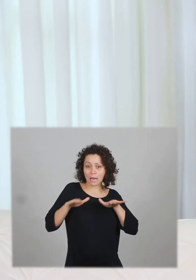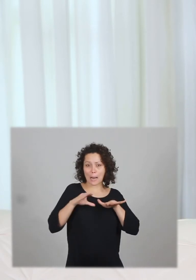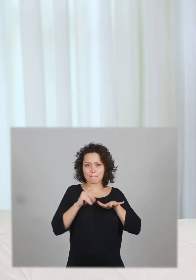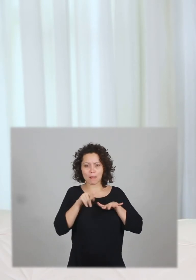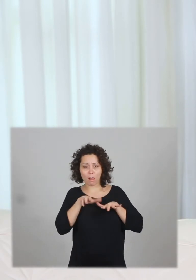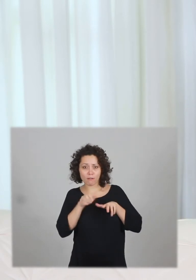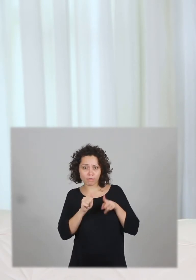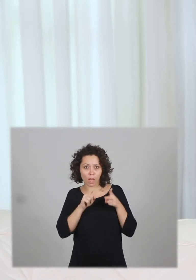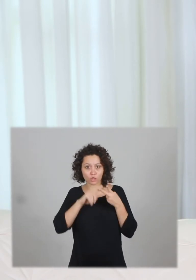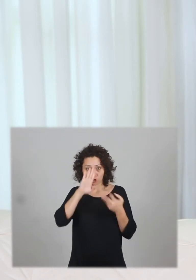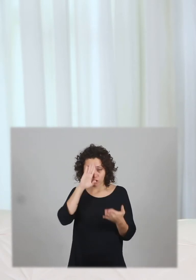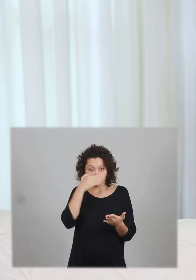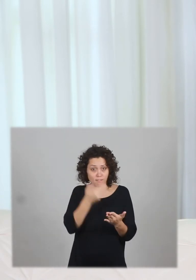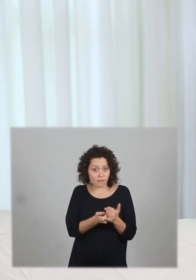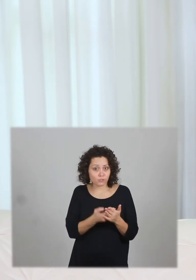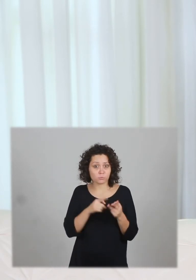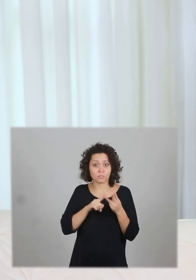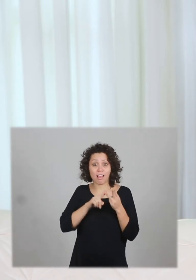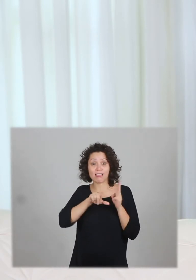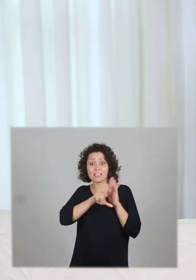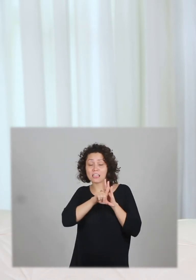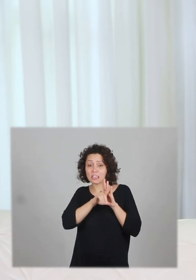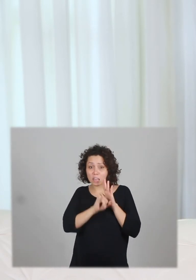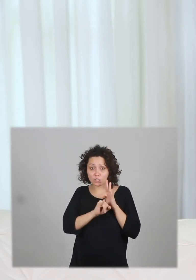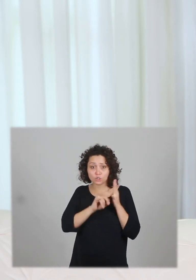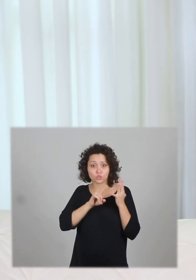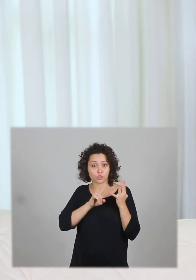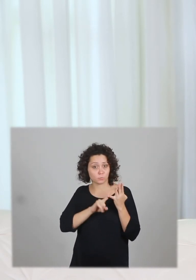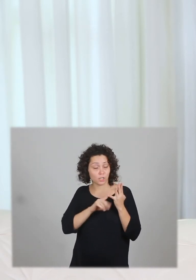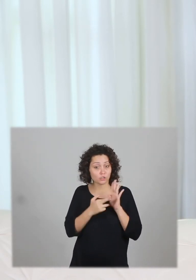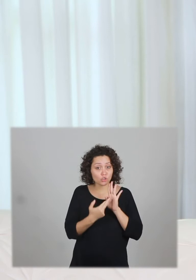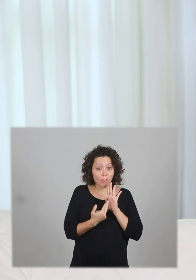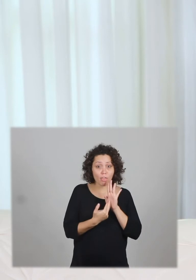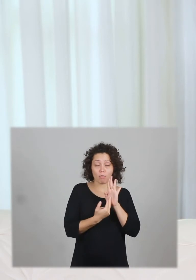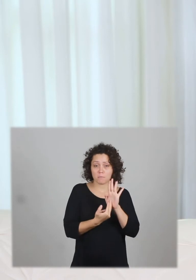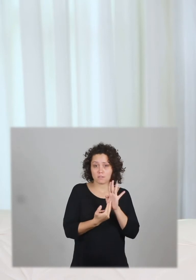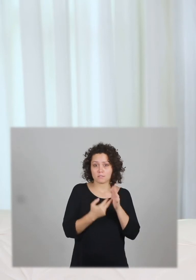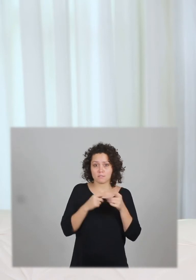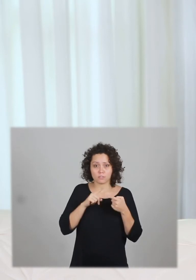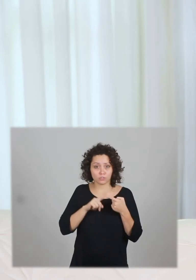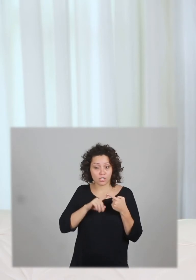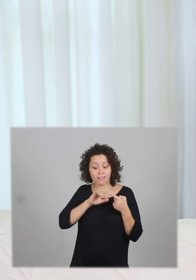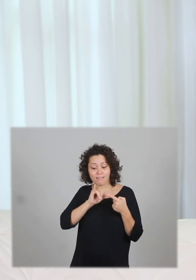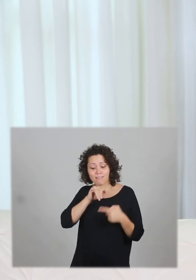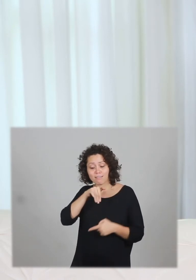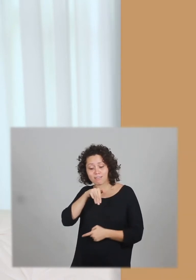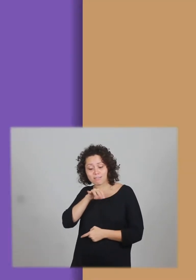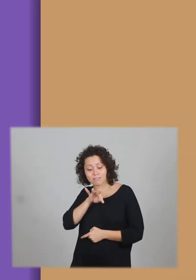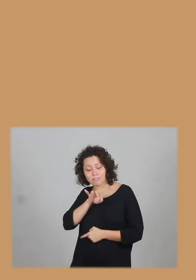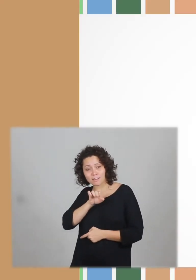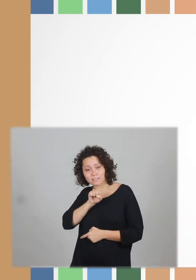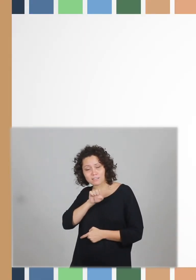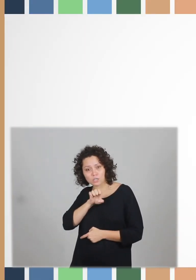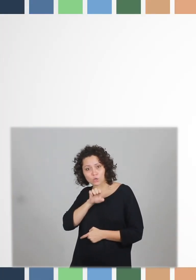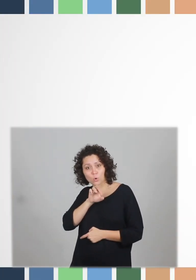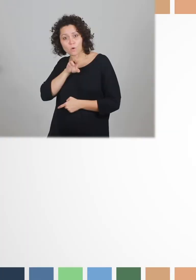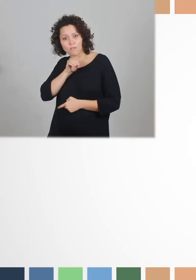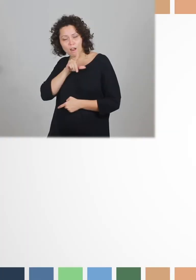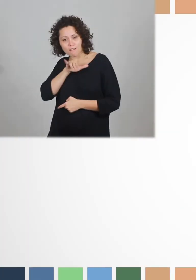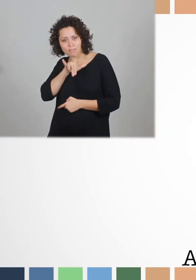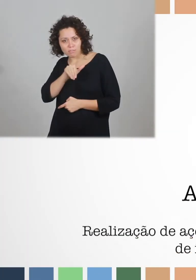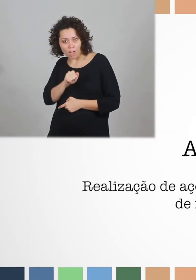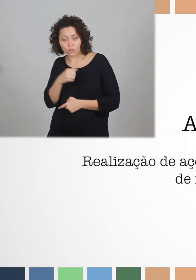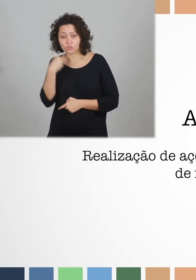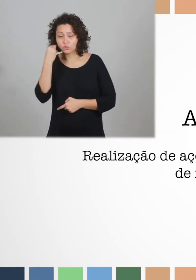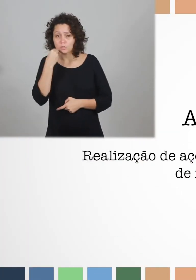representatividade, intersetorialidade, com a troca de experiências e a formação de multiplicadores da causa. Entre as